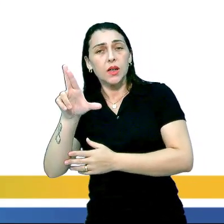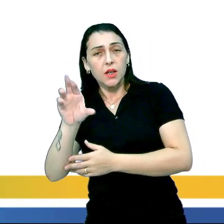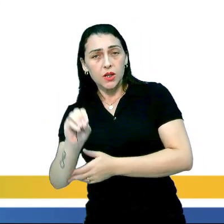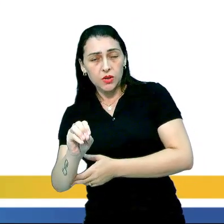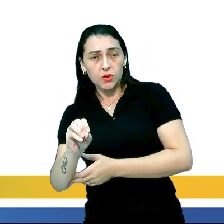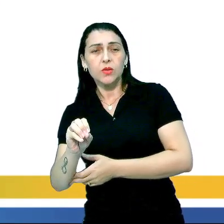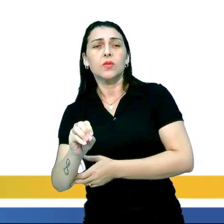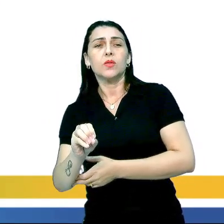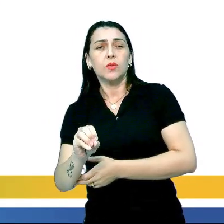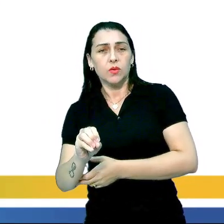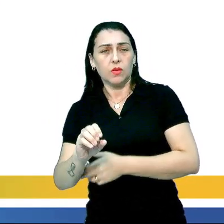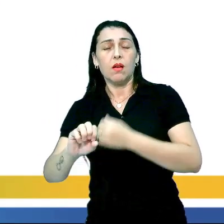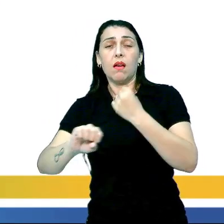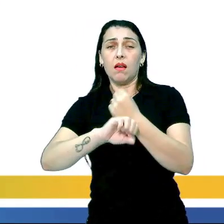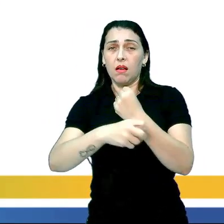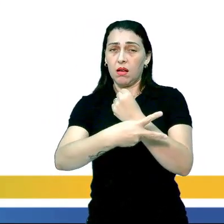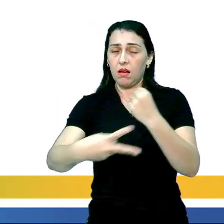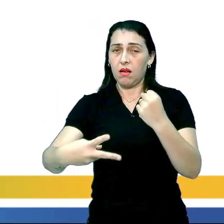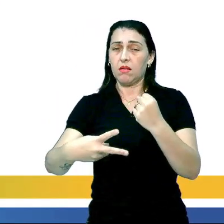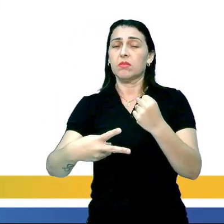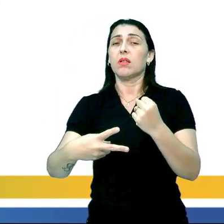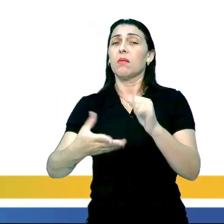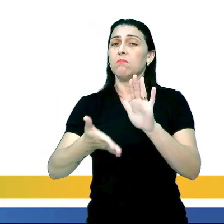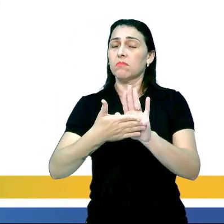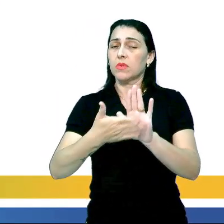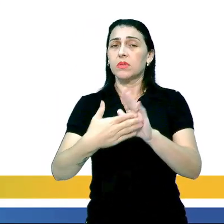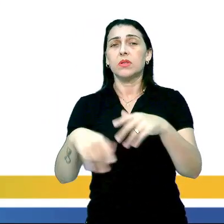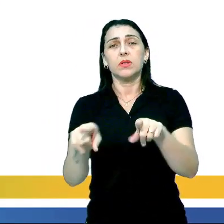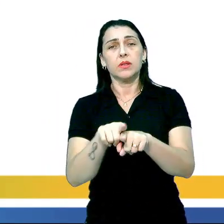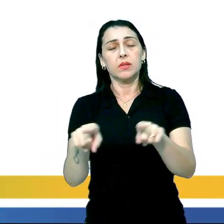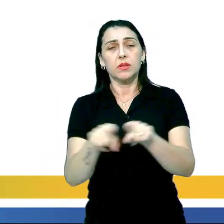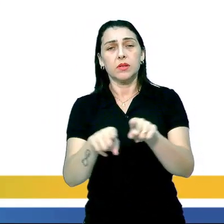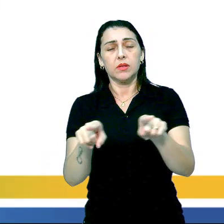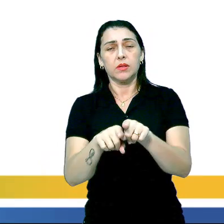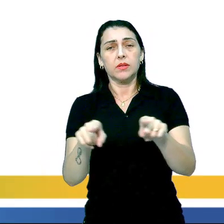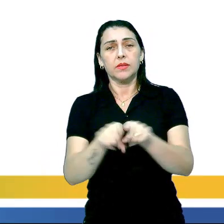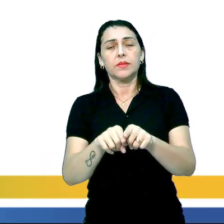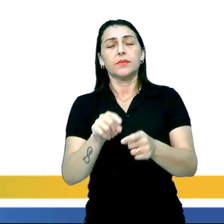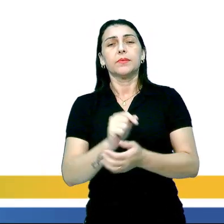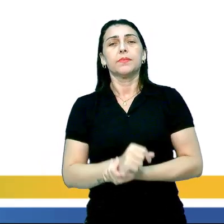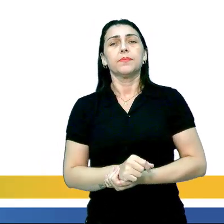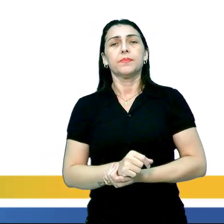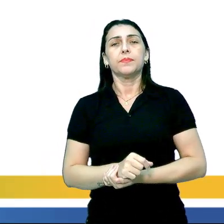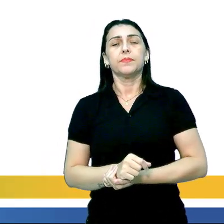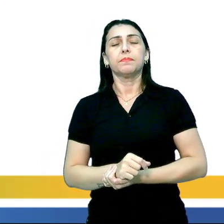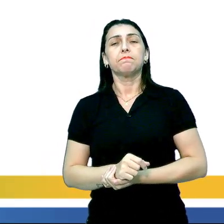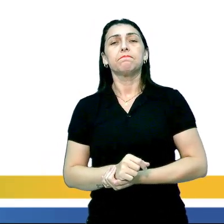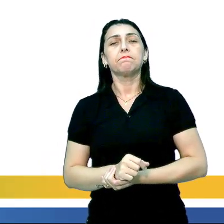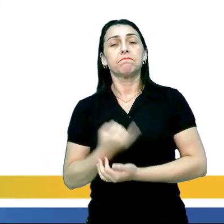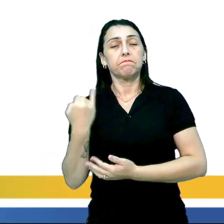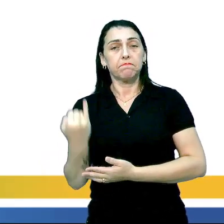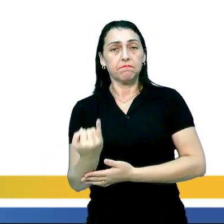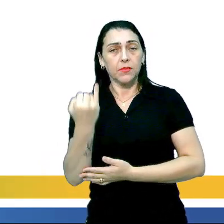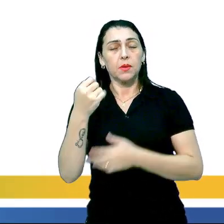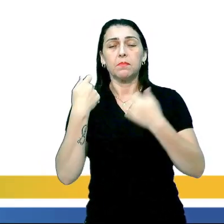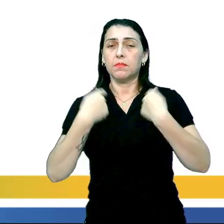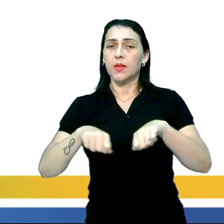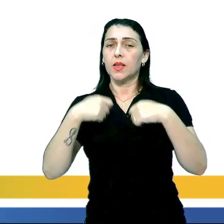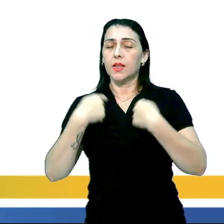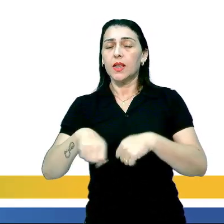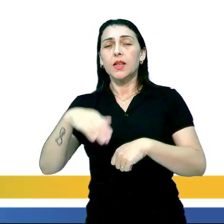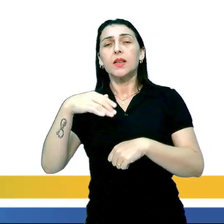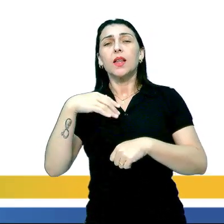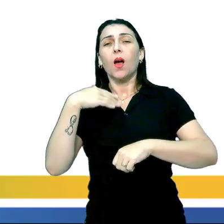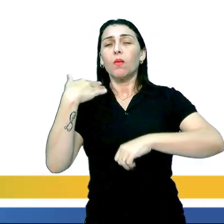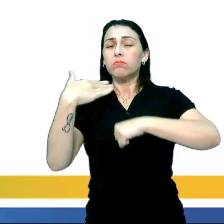resíduos. Geração de resíduos é uma pauta também bastante interessante, que a gente precisa